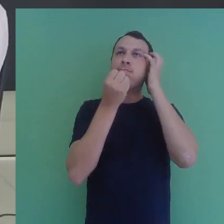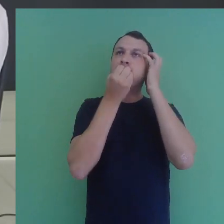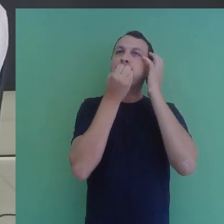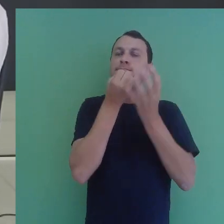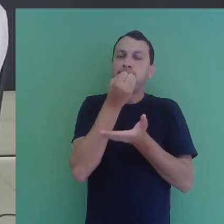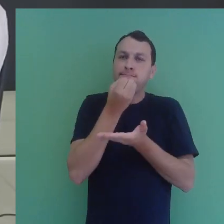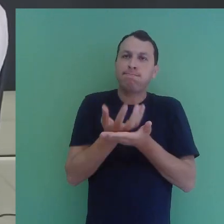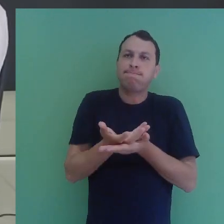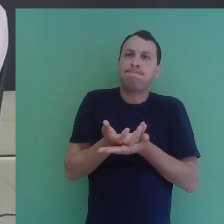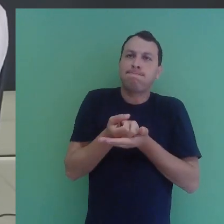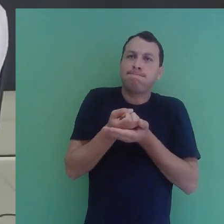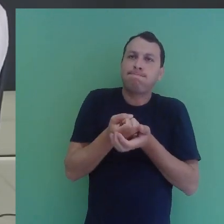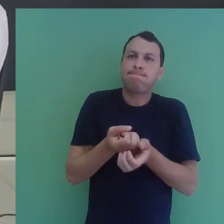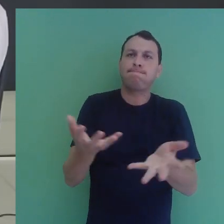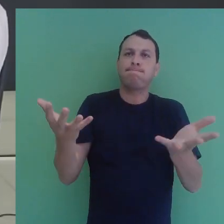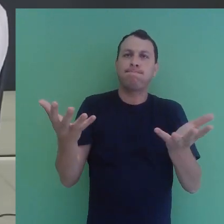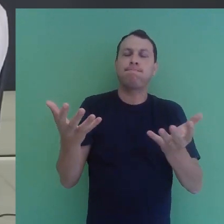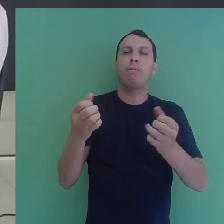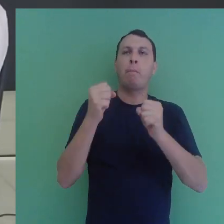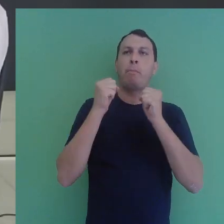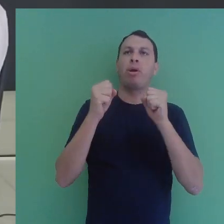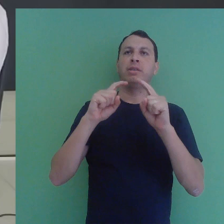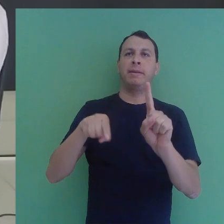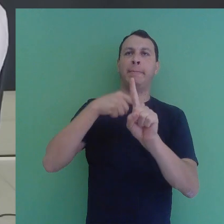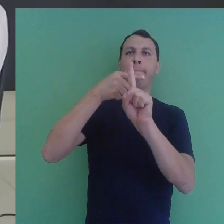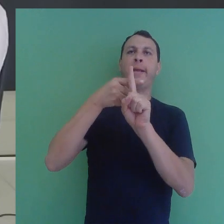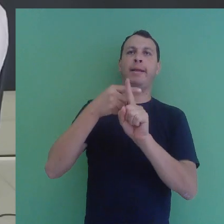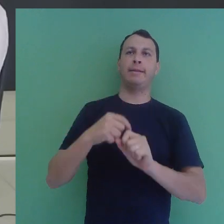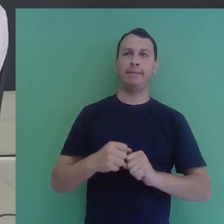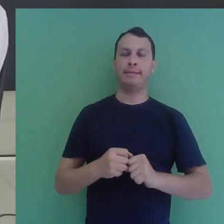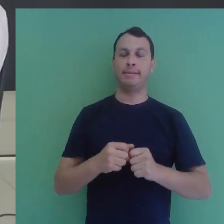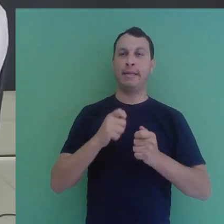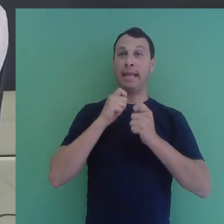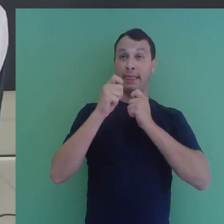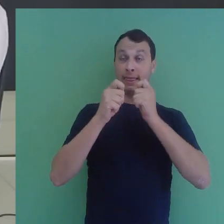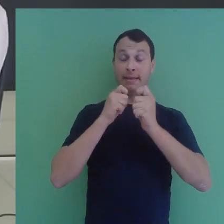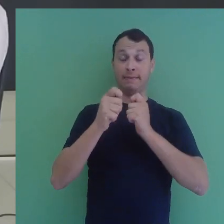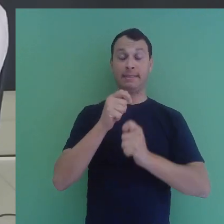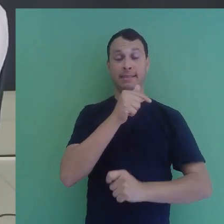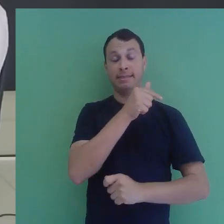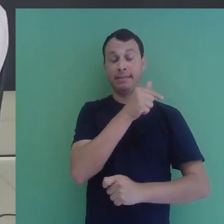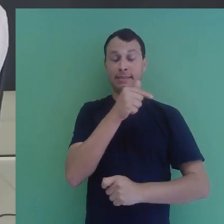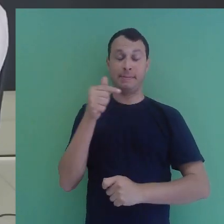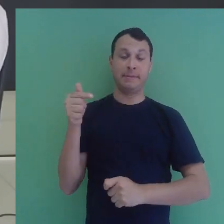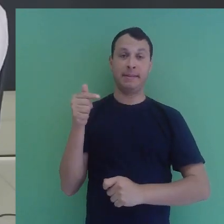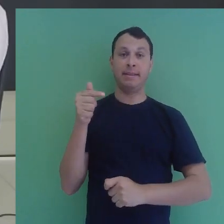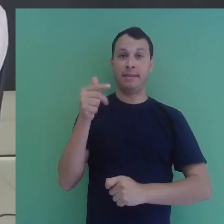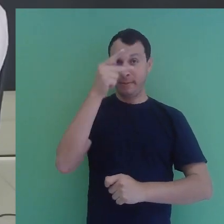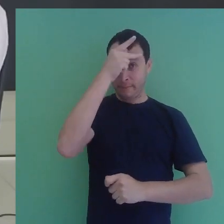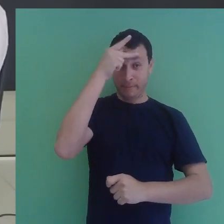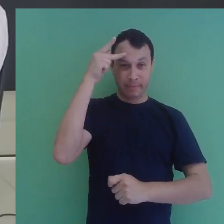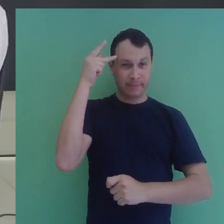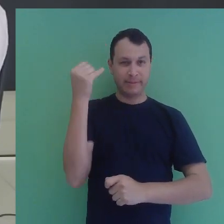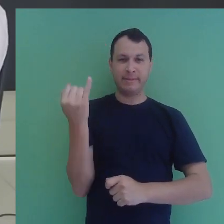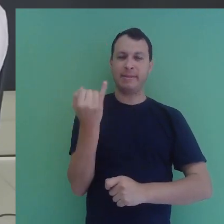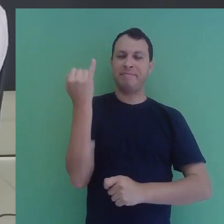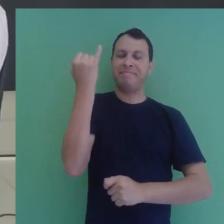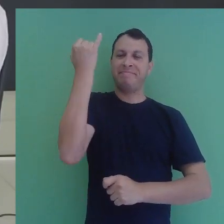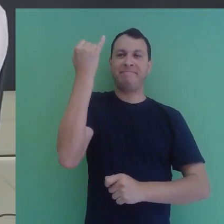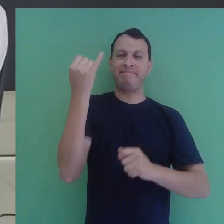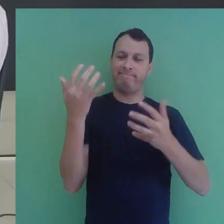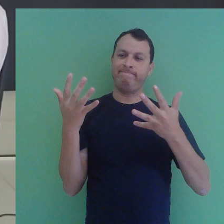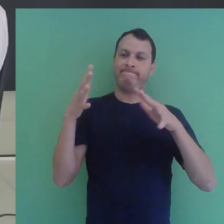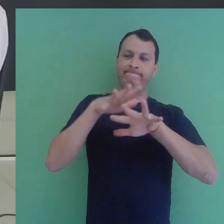programa semanal em que nós vamos entrevistar pessoas relevantes para o mundo do trabalho, para a inclusão. E esse projeto está